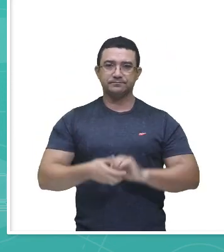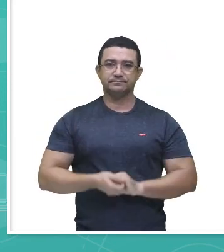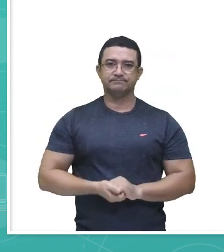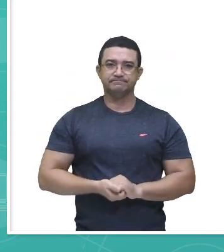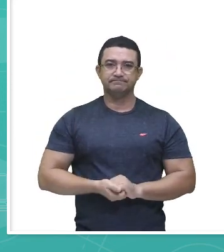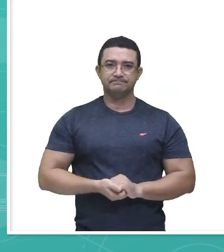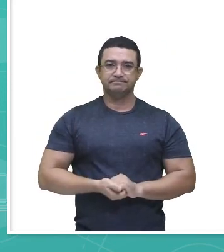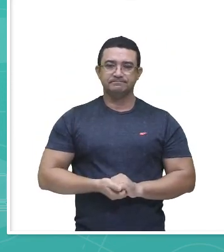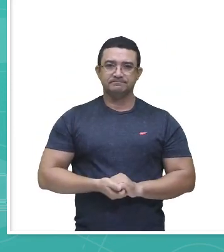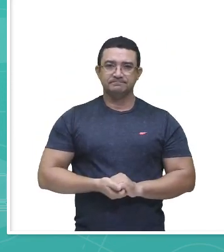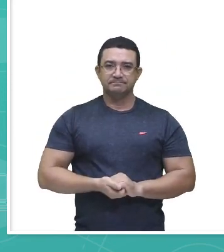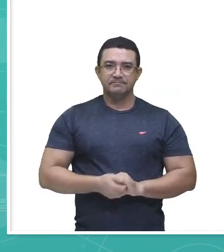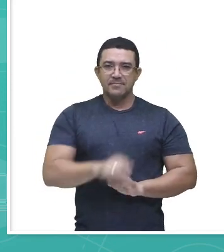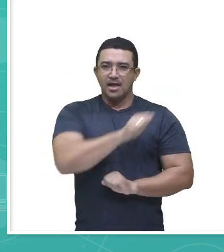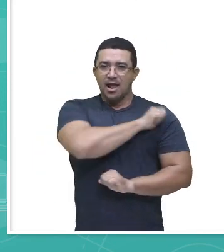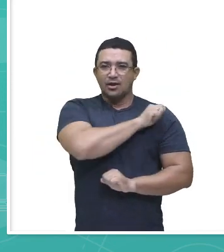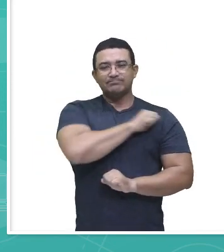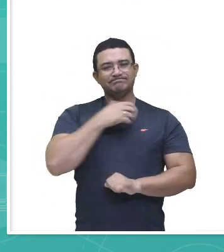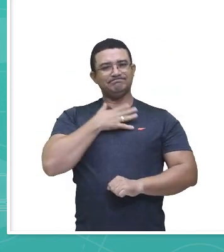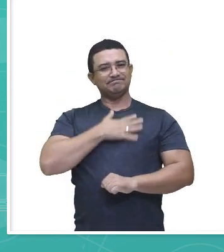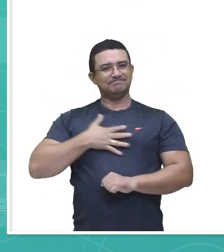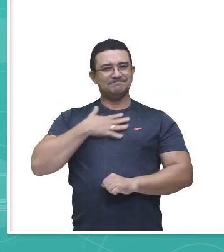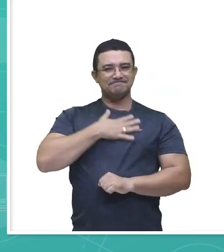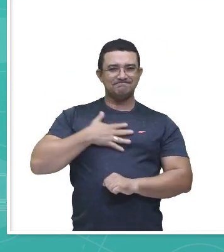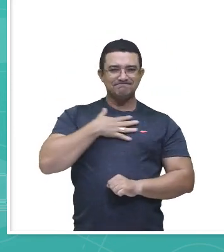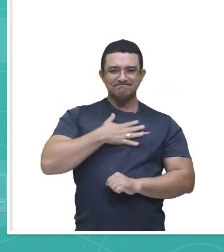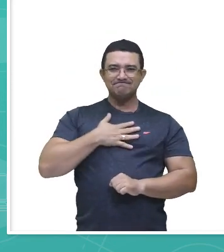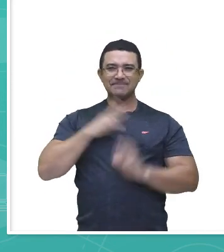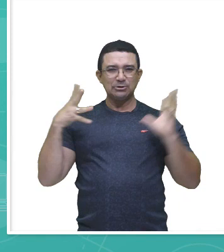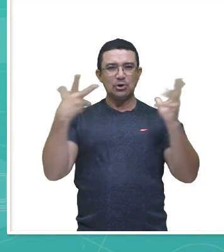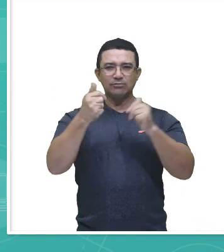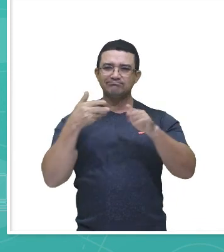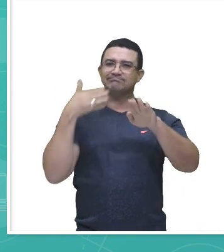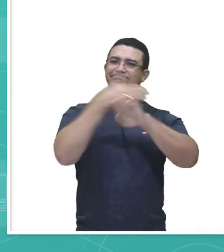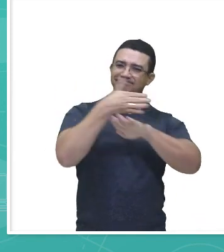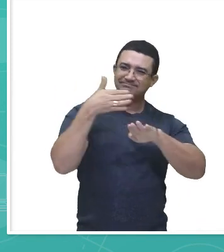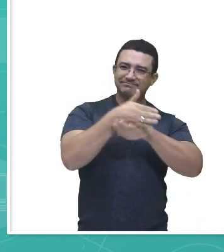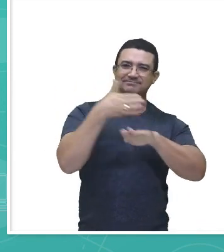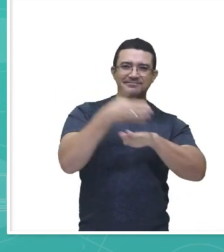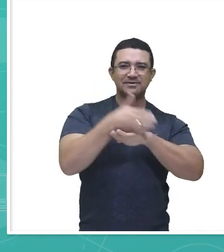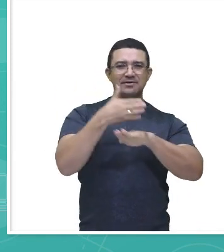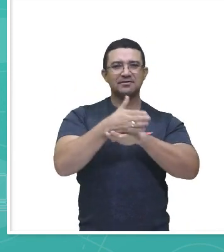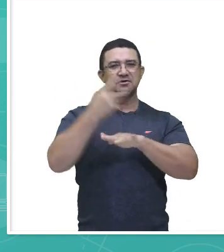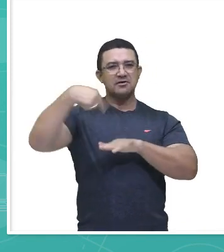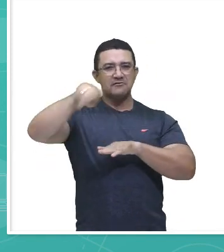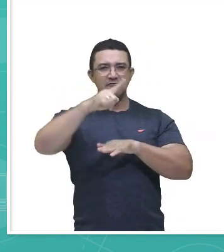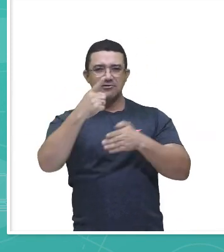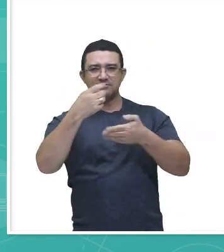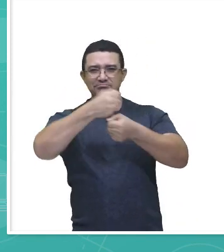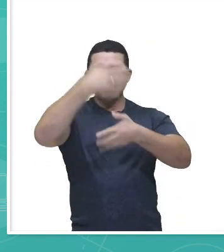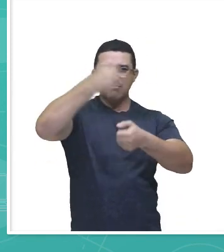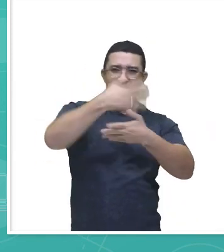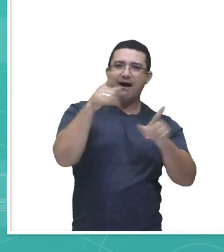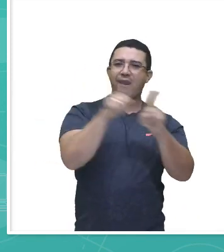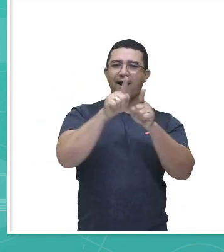gente, eu gostei muito da participação de vocês, do que vocês fizeram nas